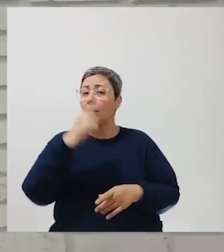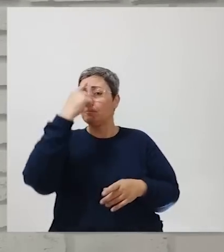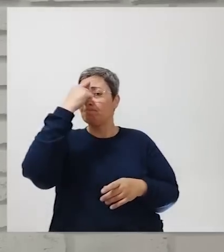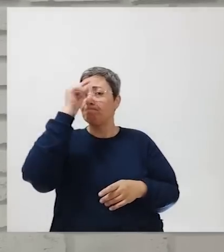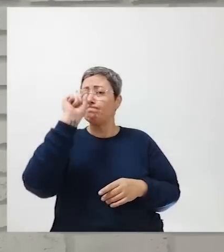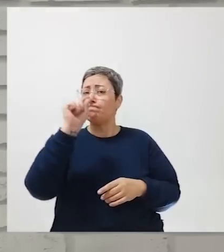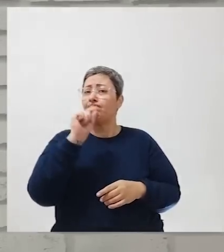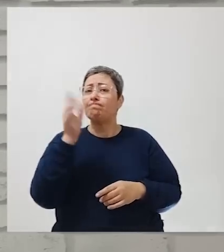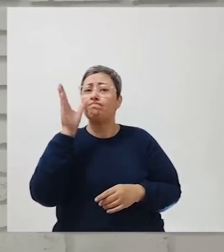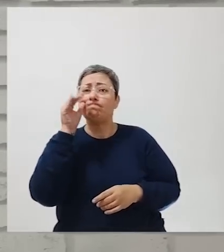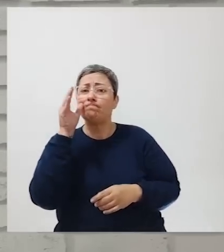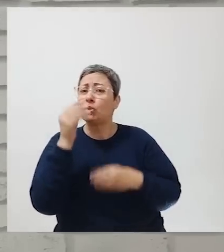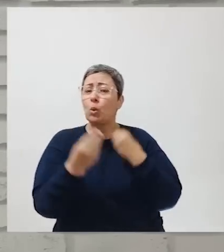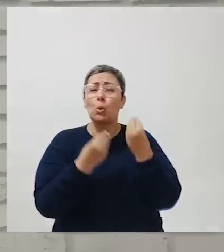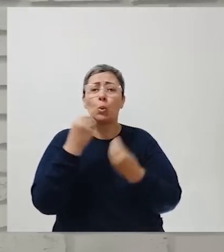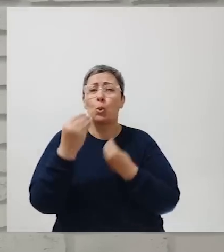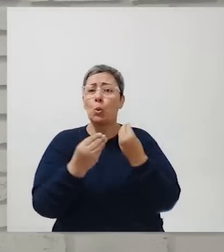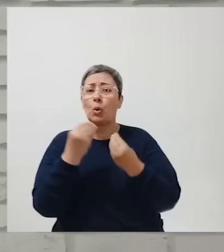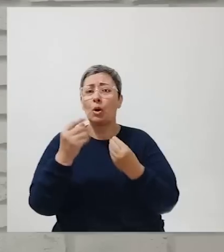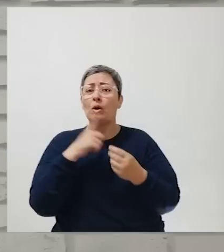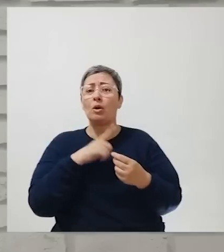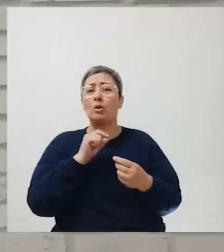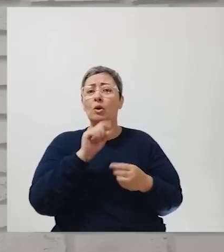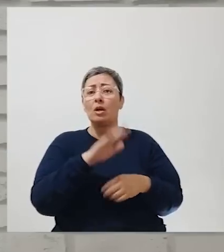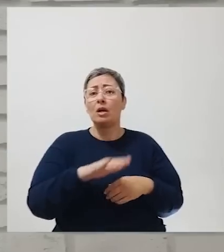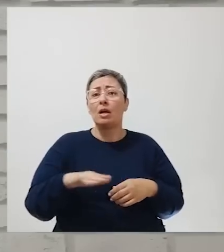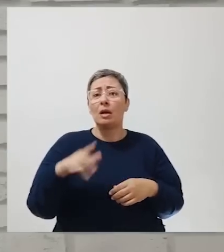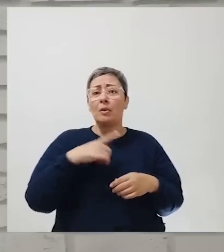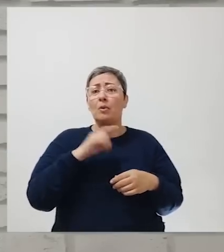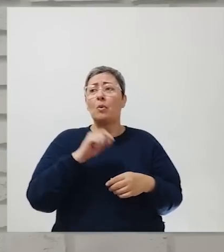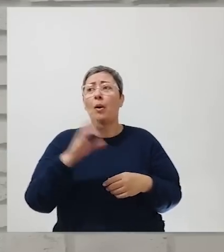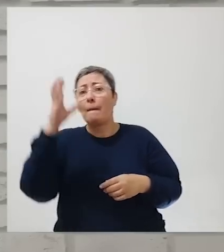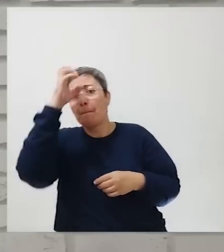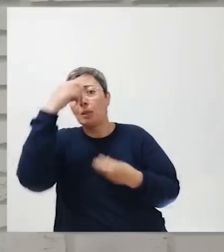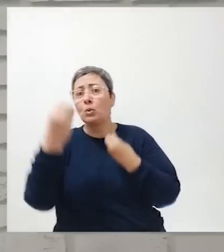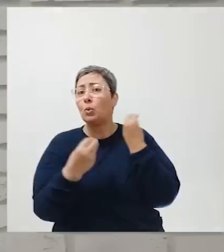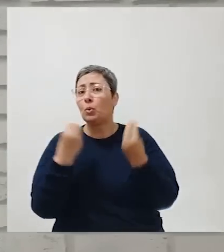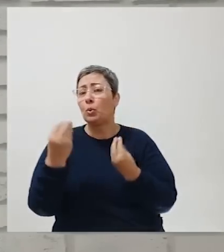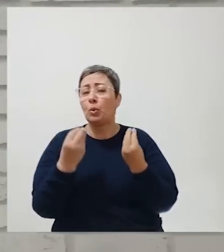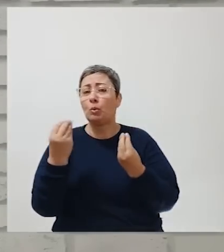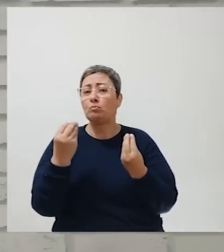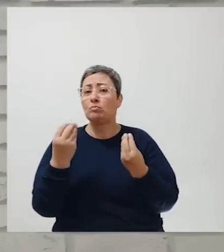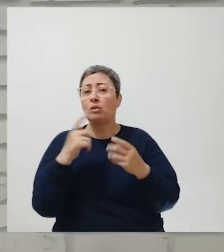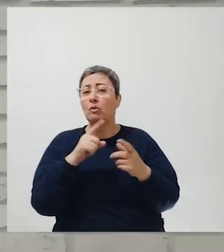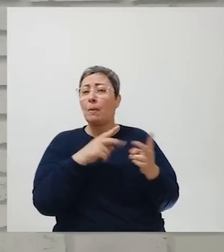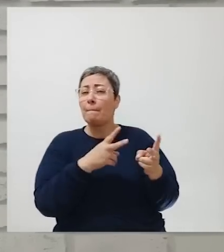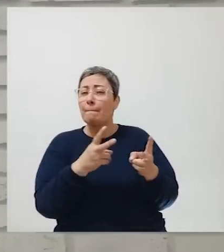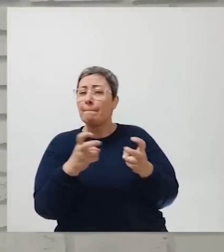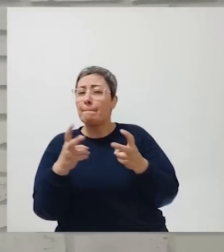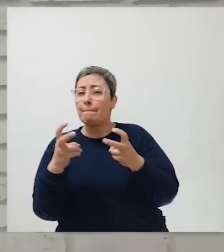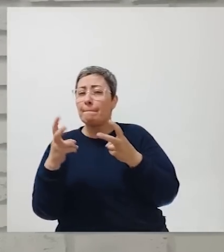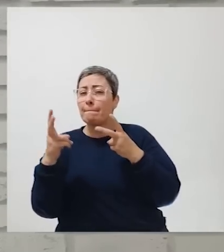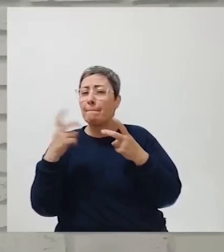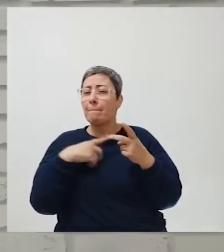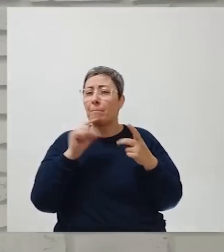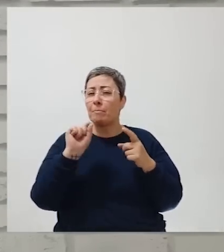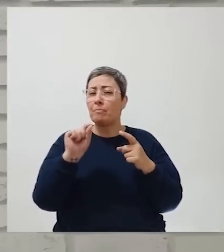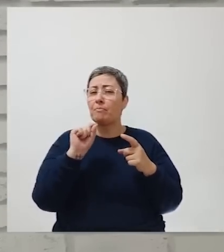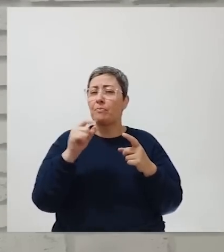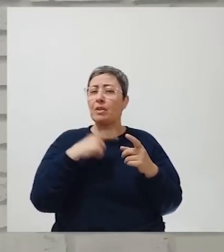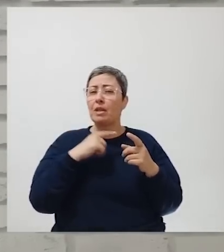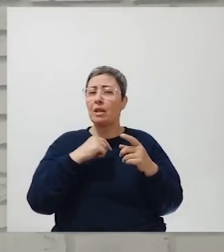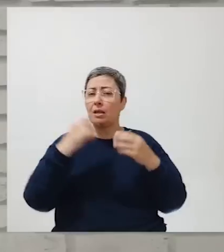tiveram muita curiosidade de saber como que as crianças aprendem. Eles foram percebendo que lá